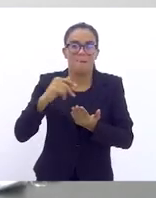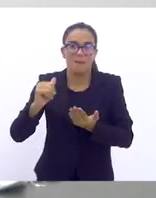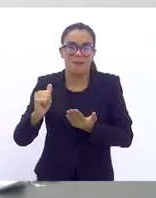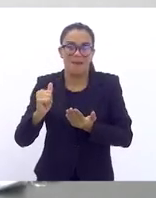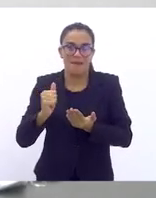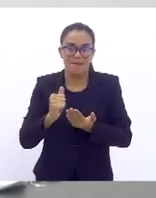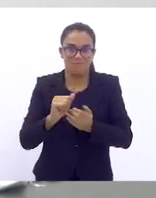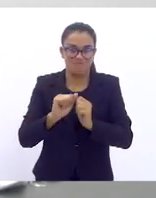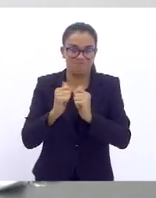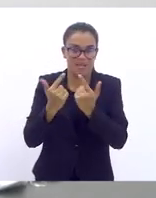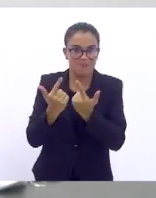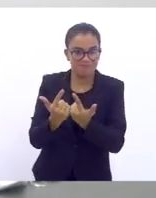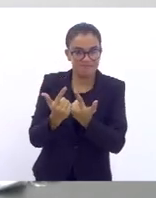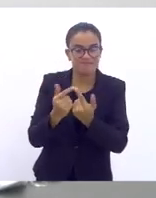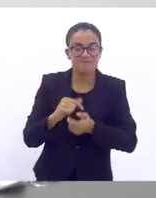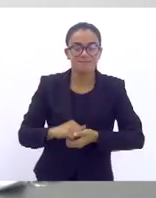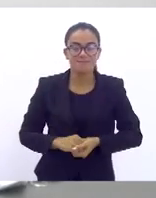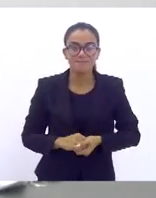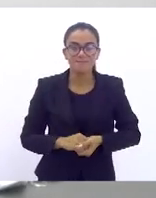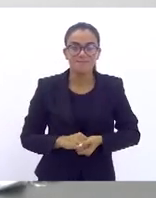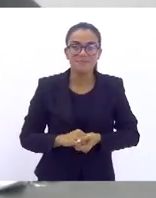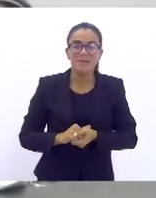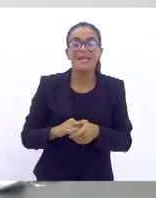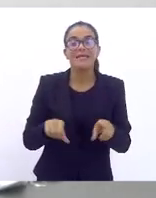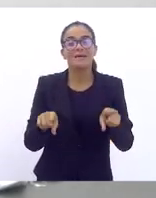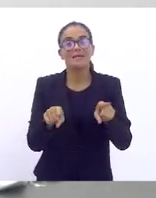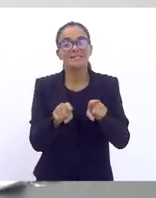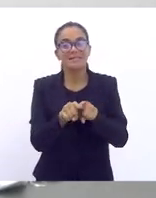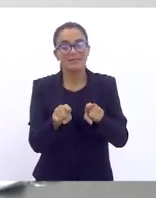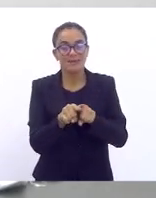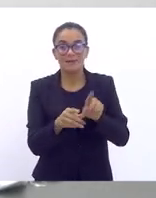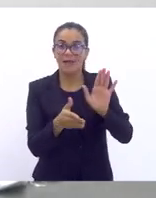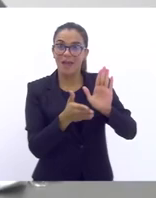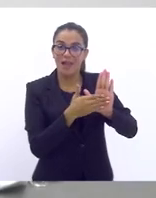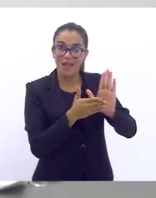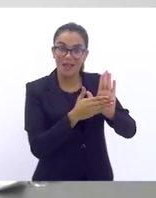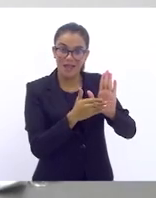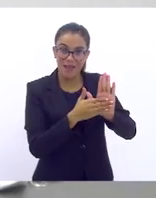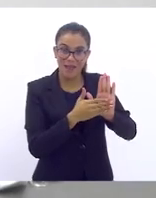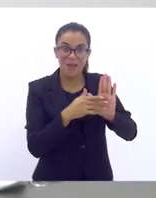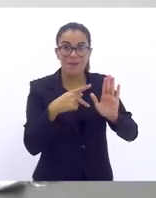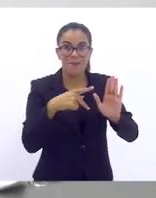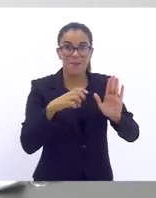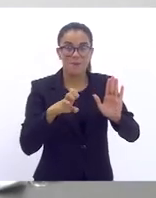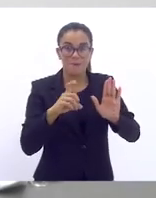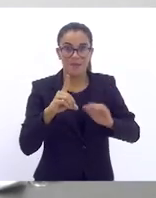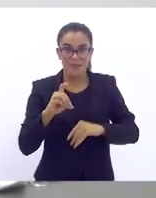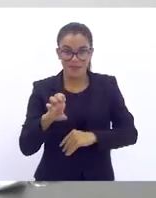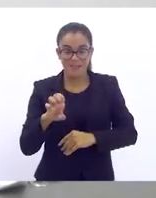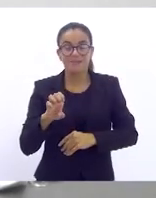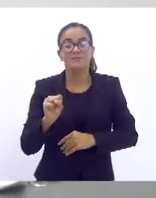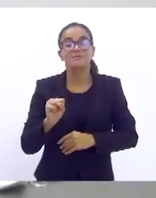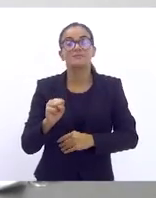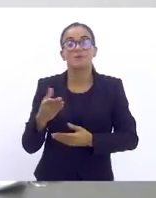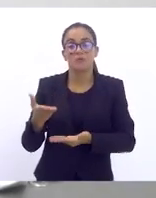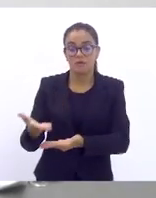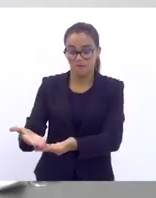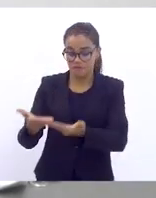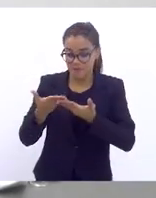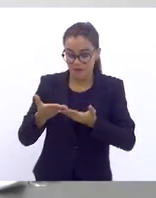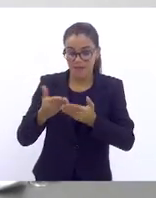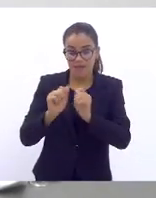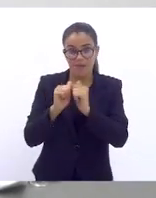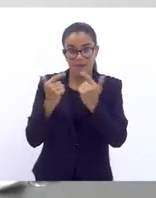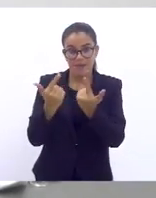ainda mais a proposta do pedes quando for encaminhada a assembleia